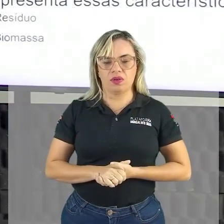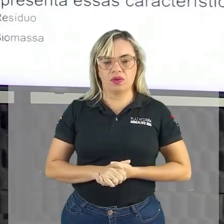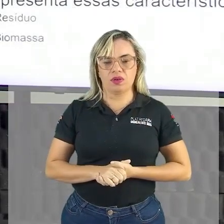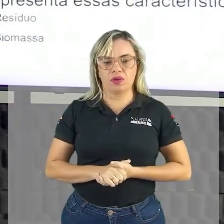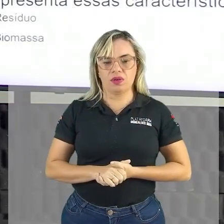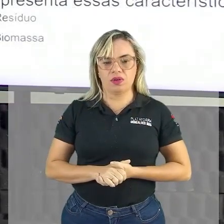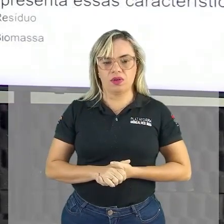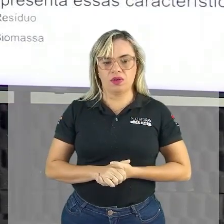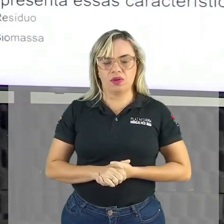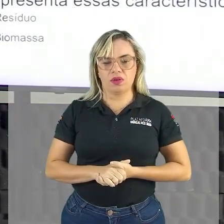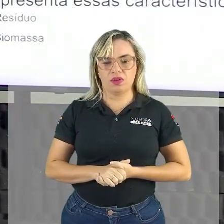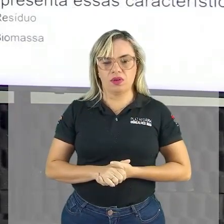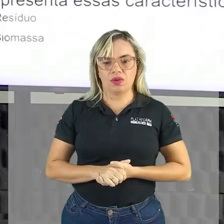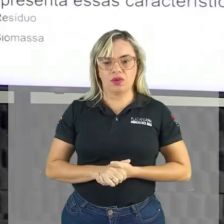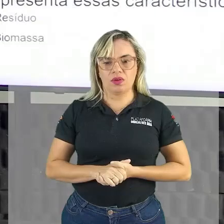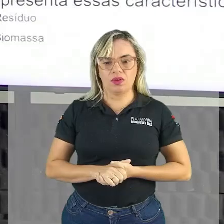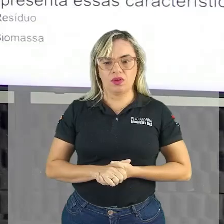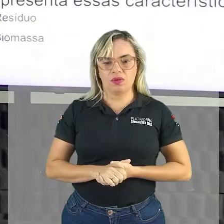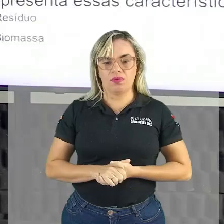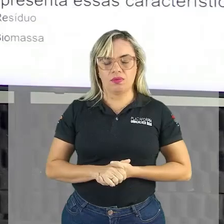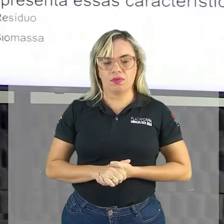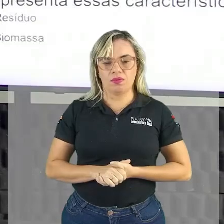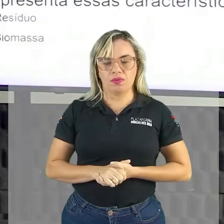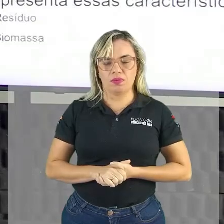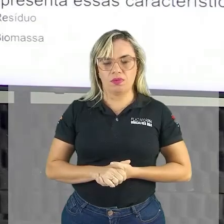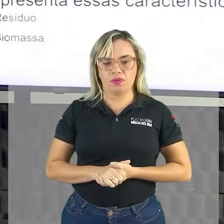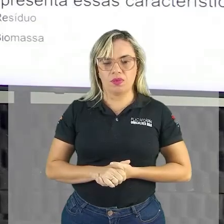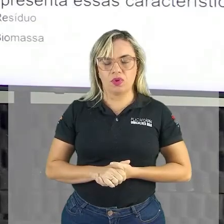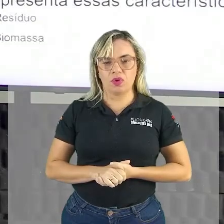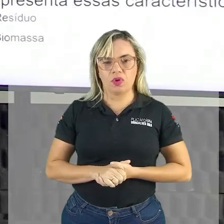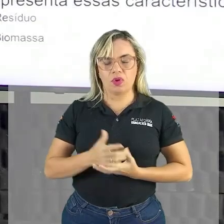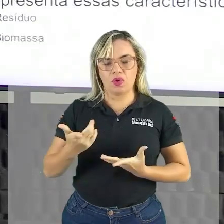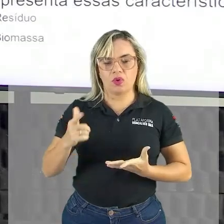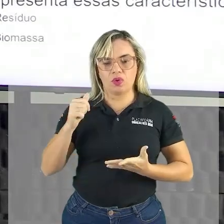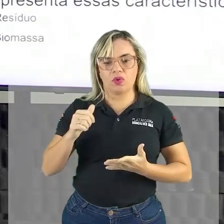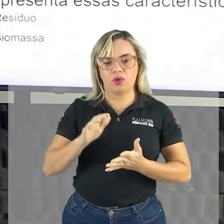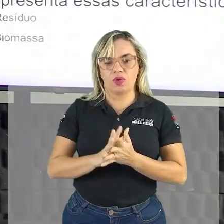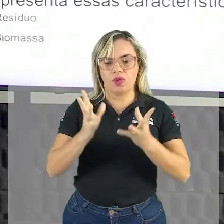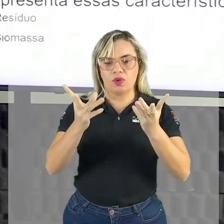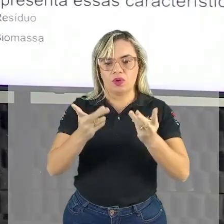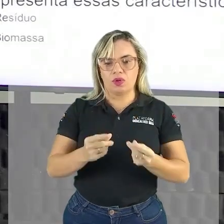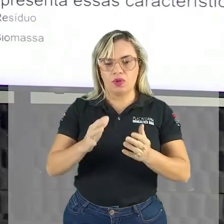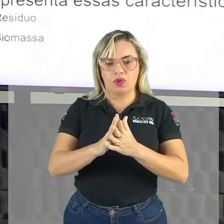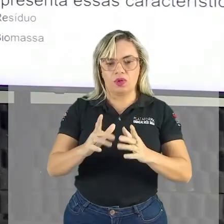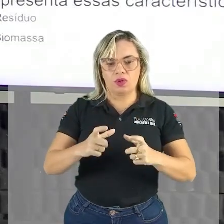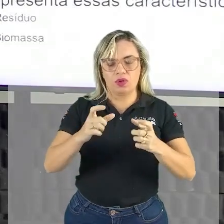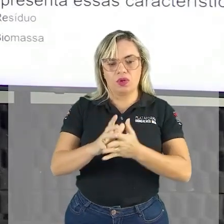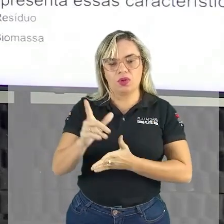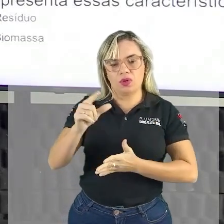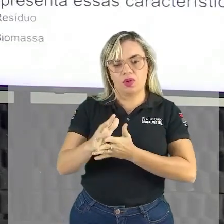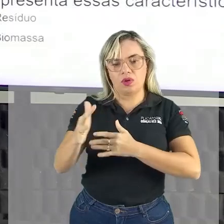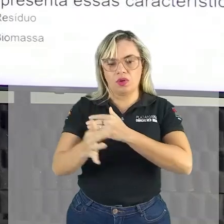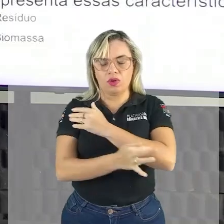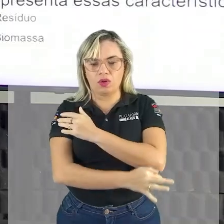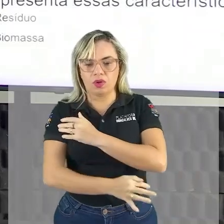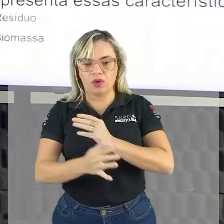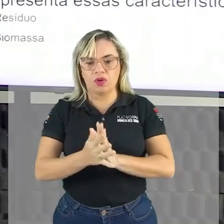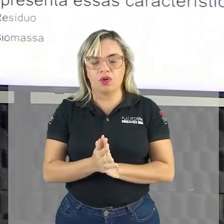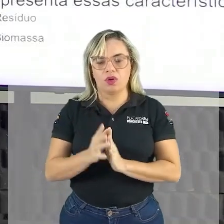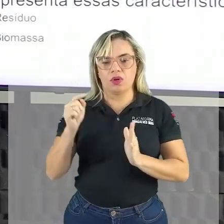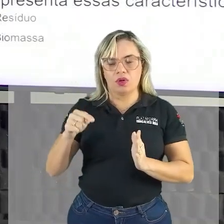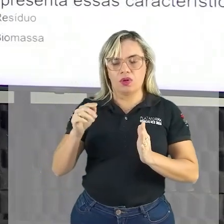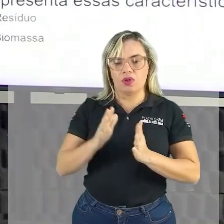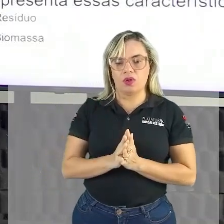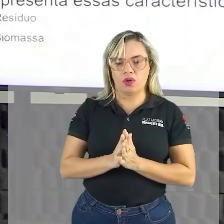Pode ser, aí ele diz, para a geração de energia. Um desses produtos é encontrado no estado físico de menor agregação da matéria e pode